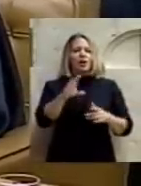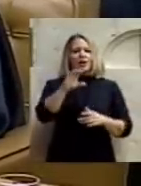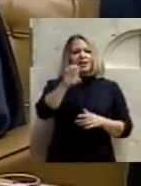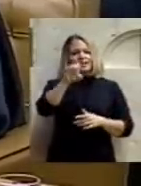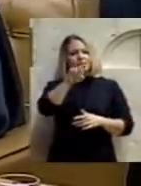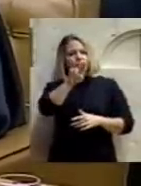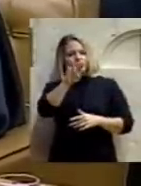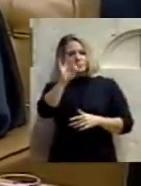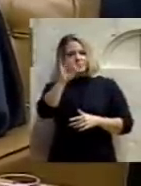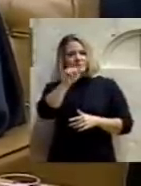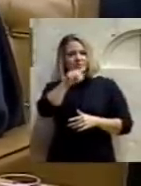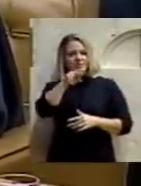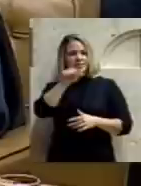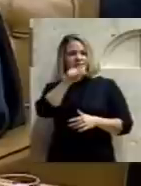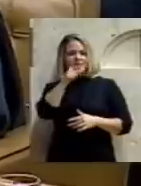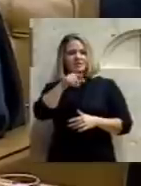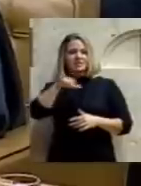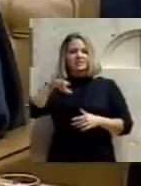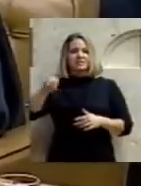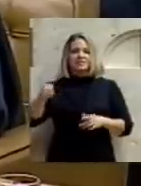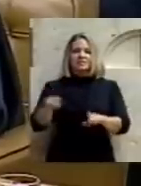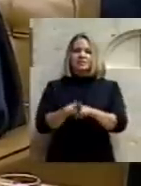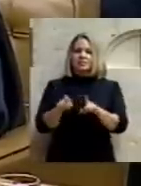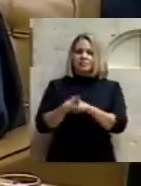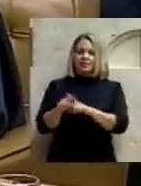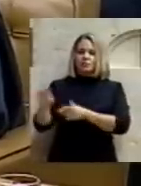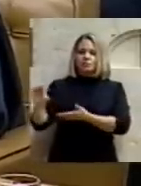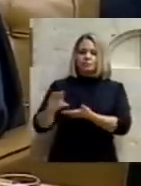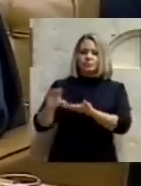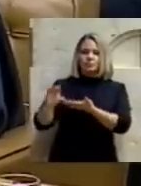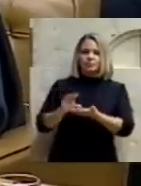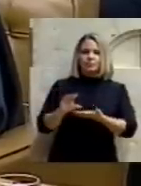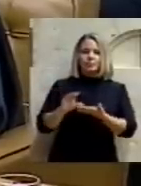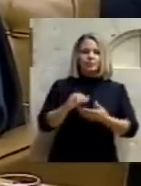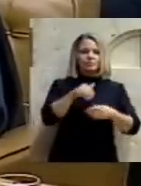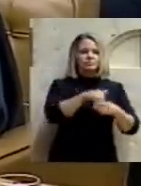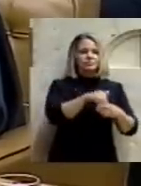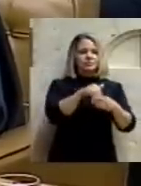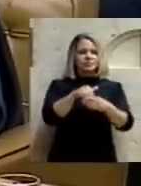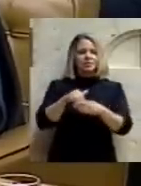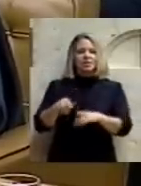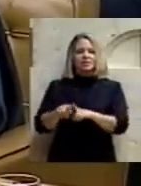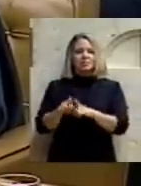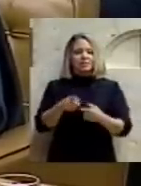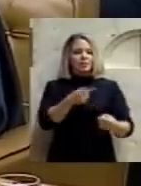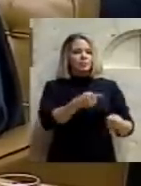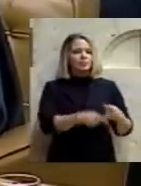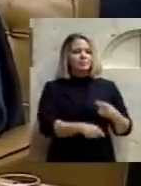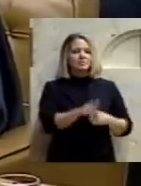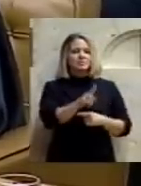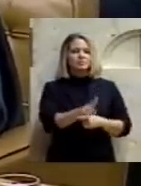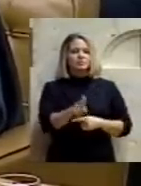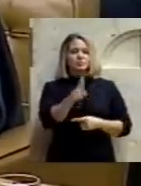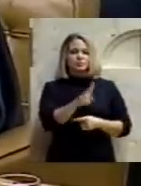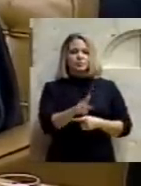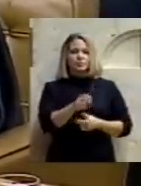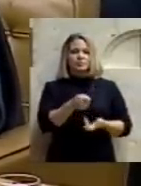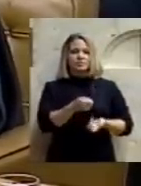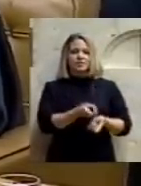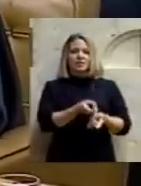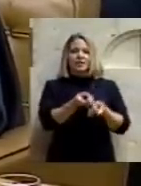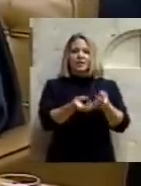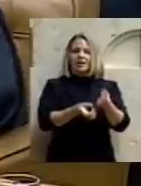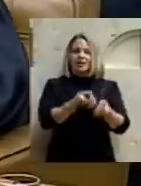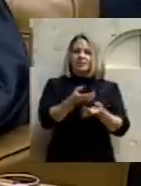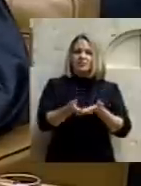o financiamento público das campanhas eleitorais, a controvérsia em torno da lei seca e da proibição do uso e comercialização